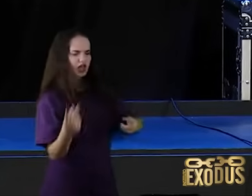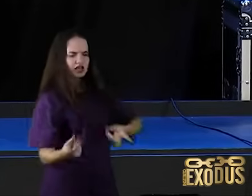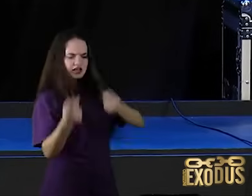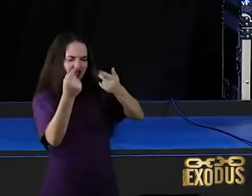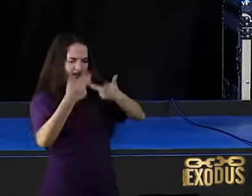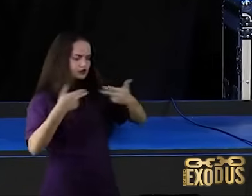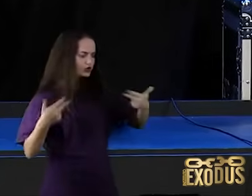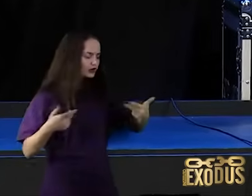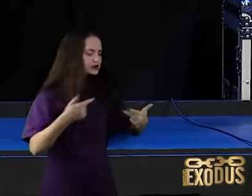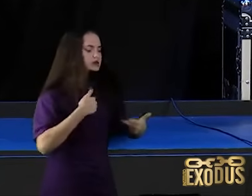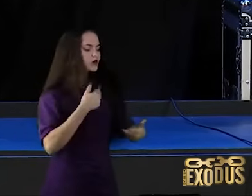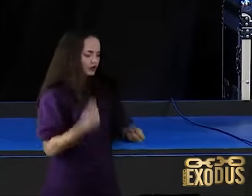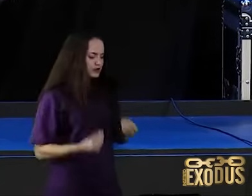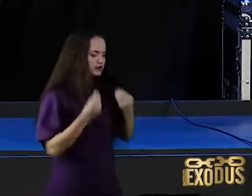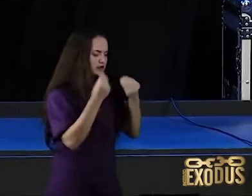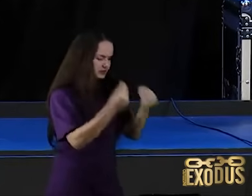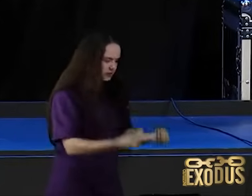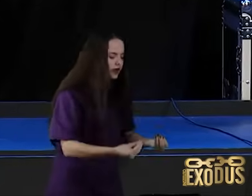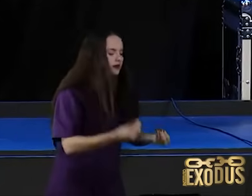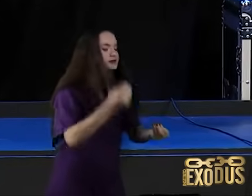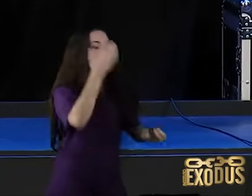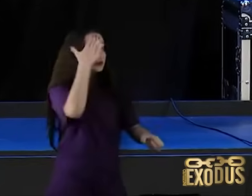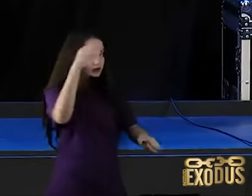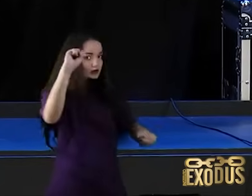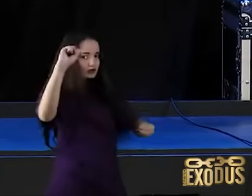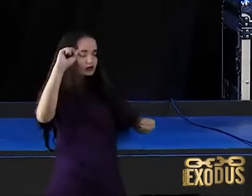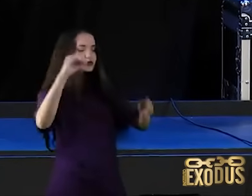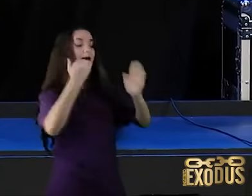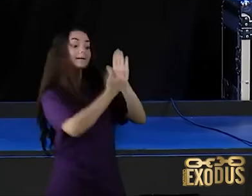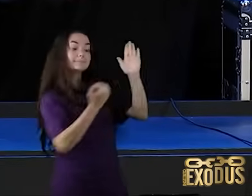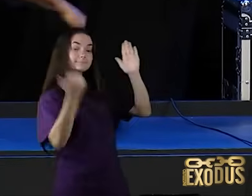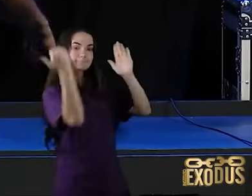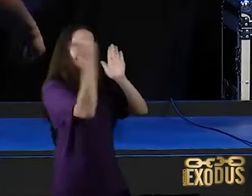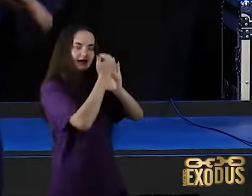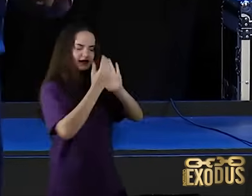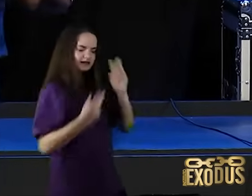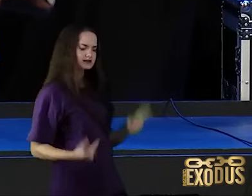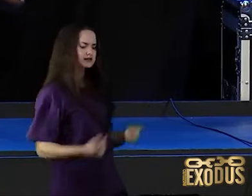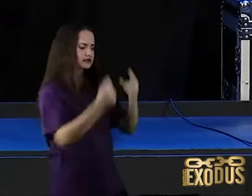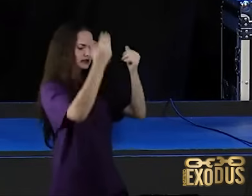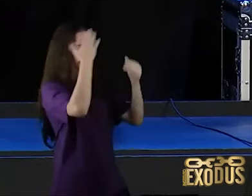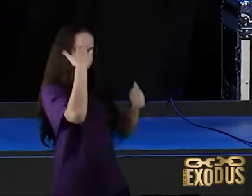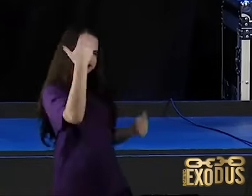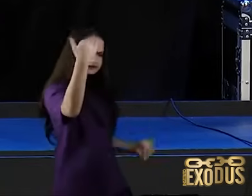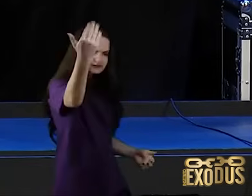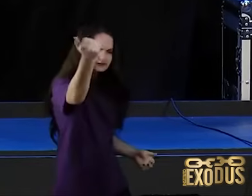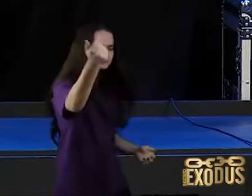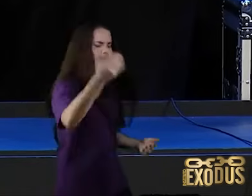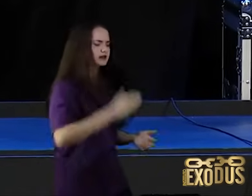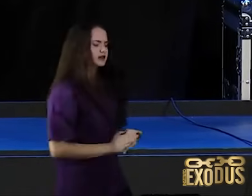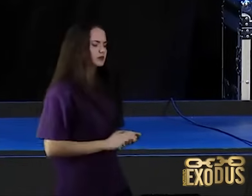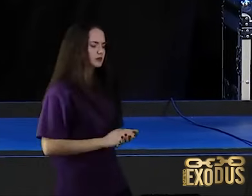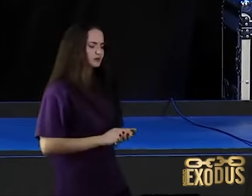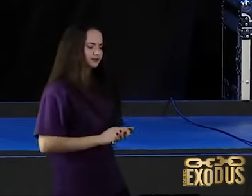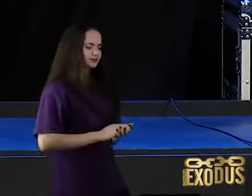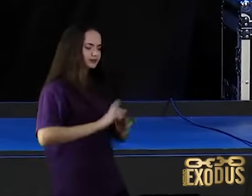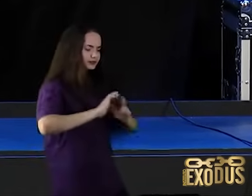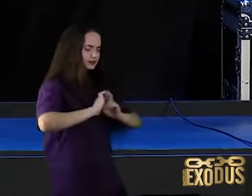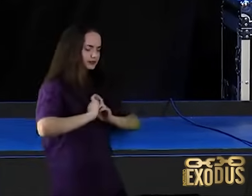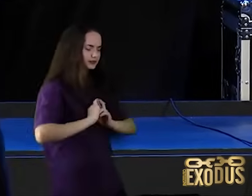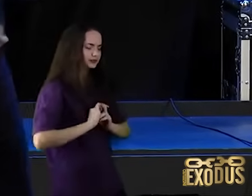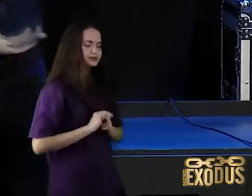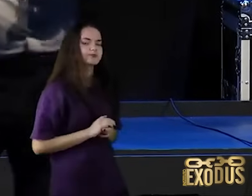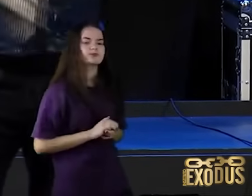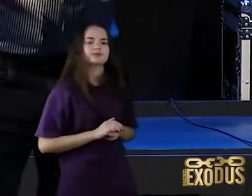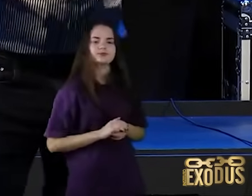além da sabedoria eu vou te dar riqueza eu vou te dar honra eu vou te eu vou te dar fama como nenhum outro rei teve antes de você quer